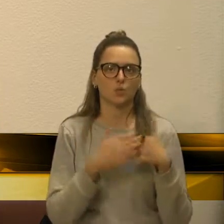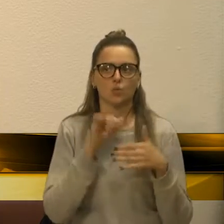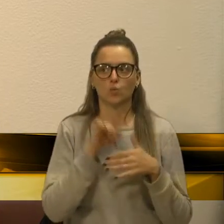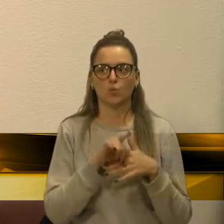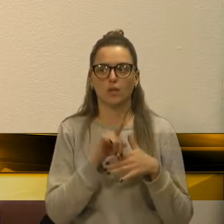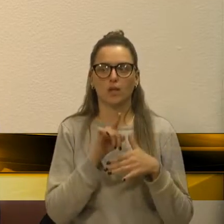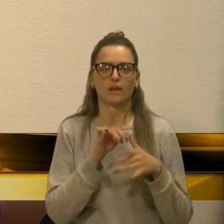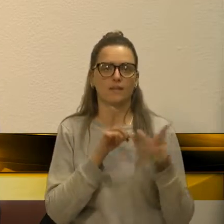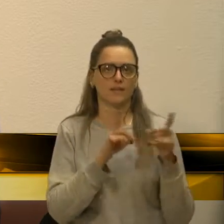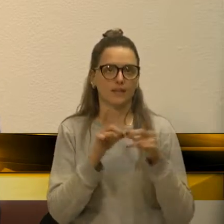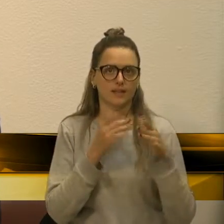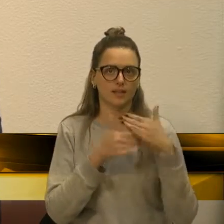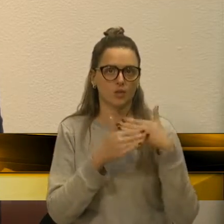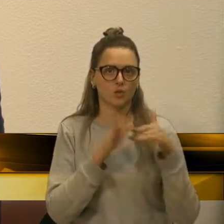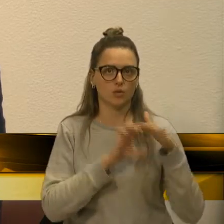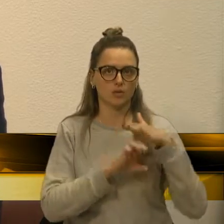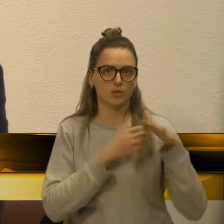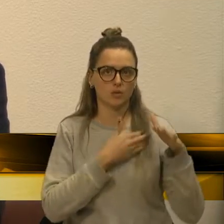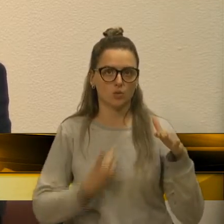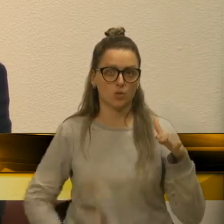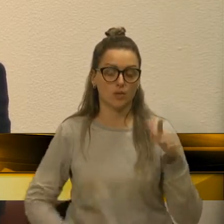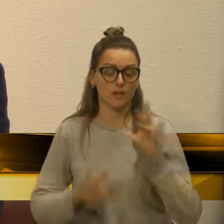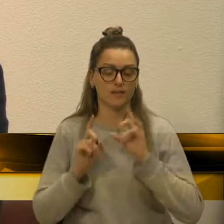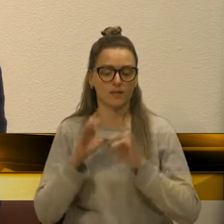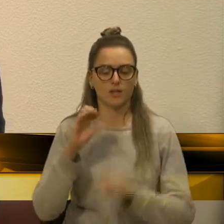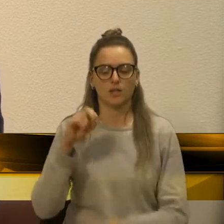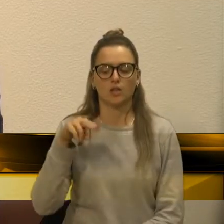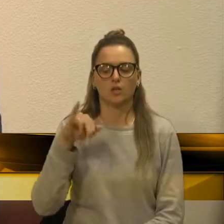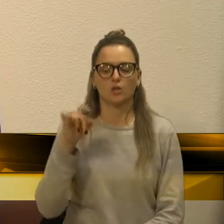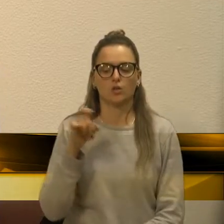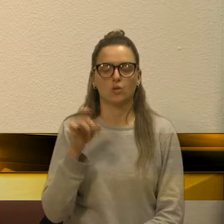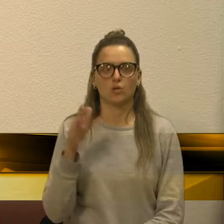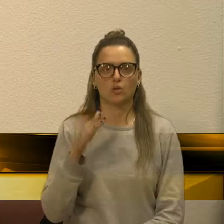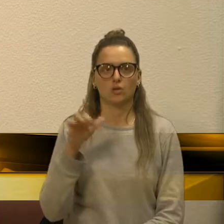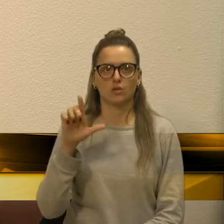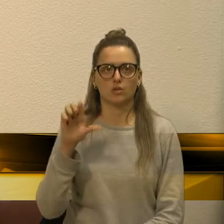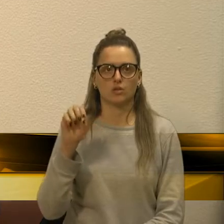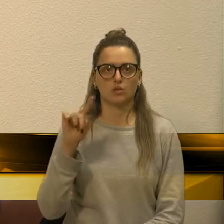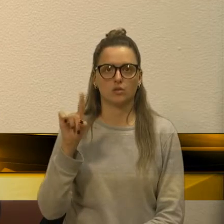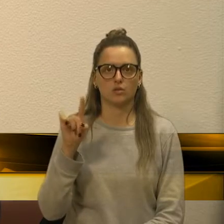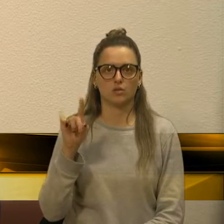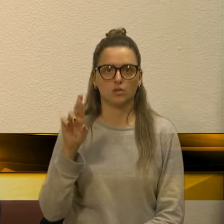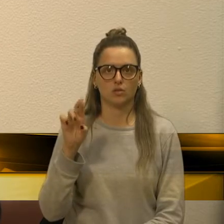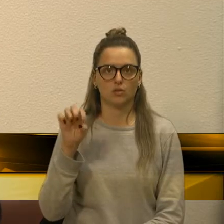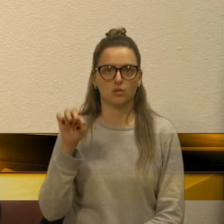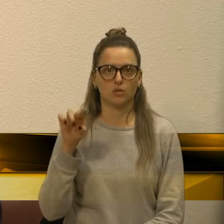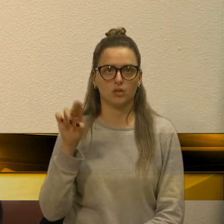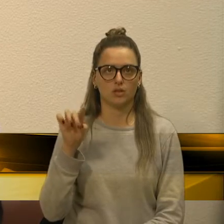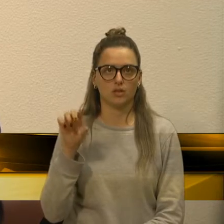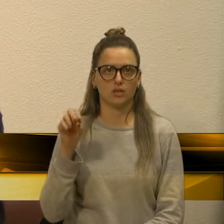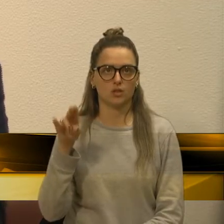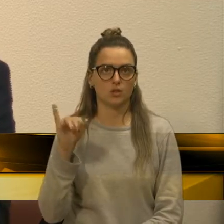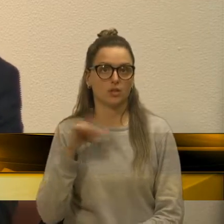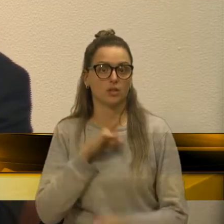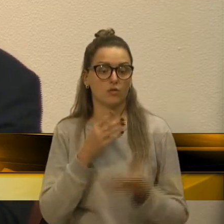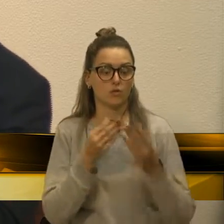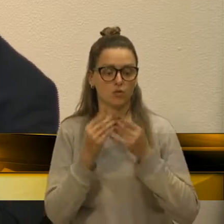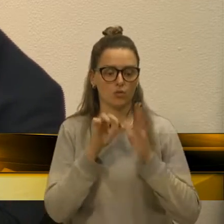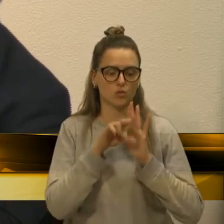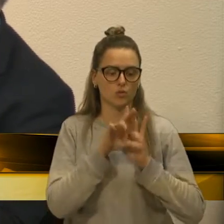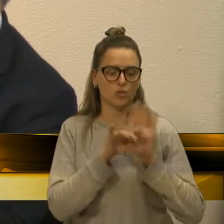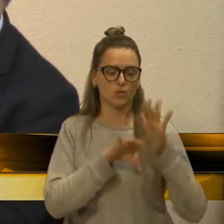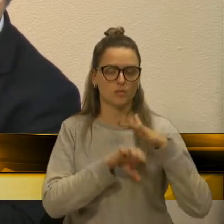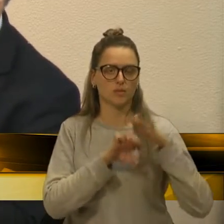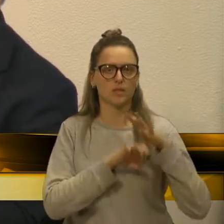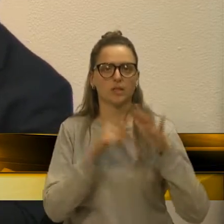já tem que vender tudo. Foi o que disse o Onyx Lorenzoni aqui, foi aplaudido, e muitos empresários tiraram selfie com ele, inclusive. Cidadão que vem aqui